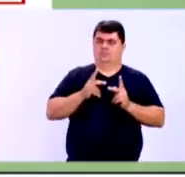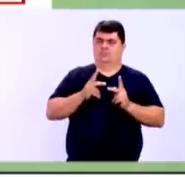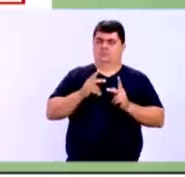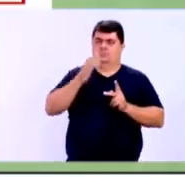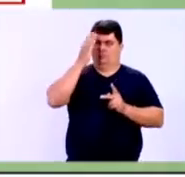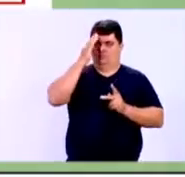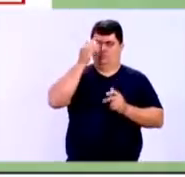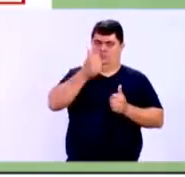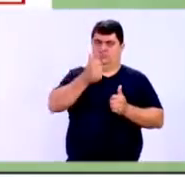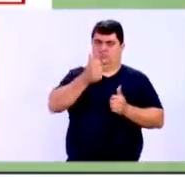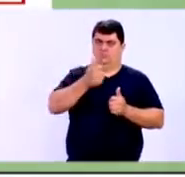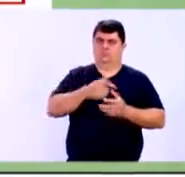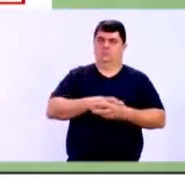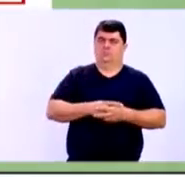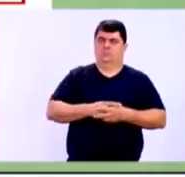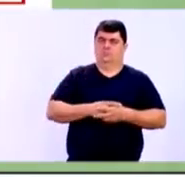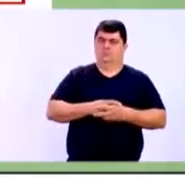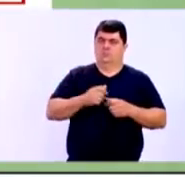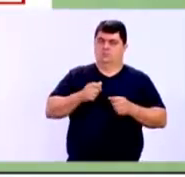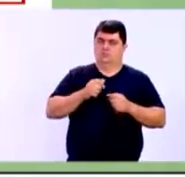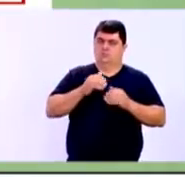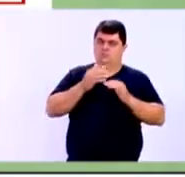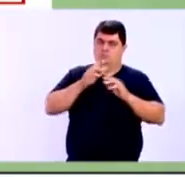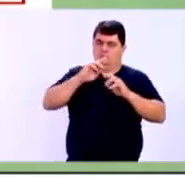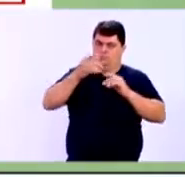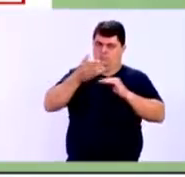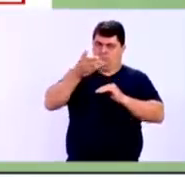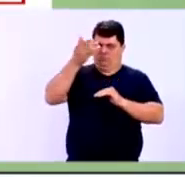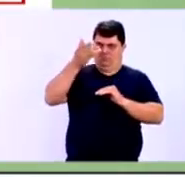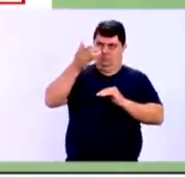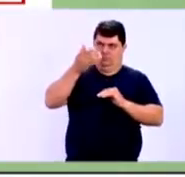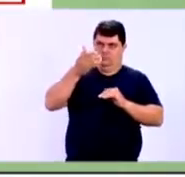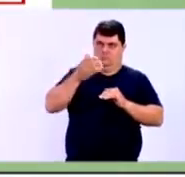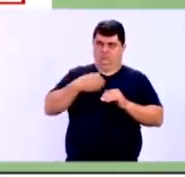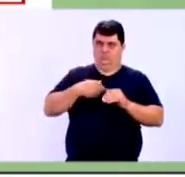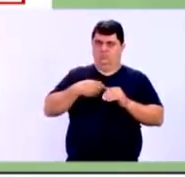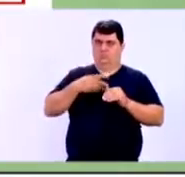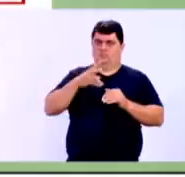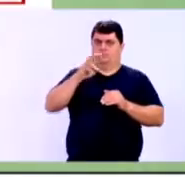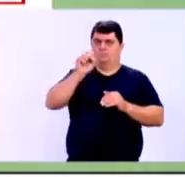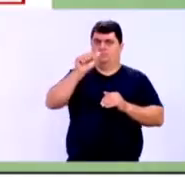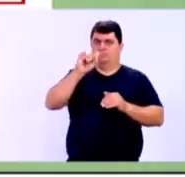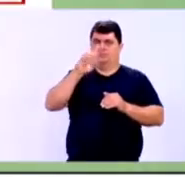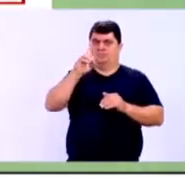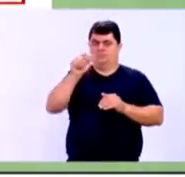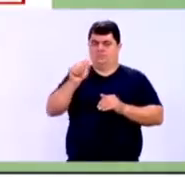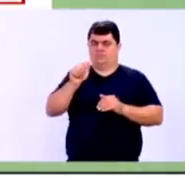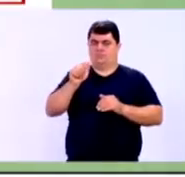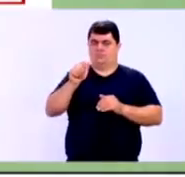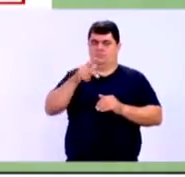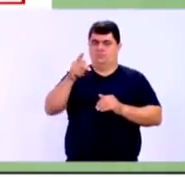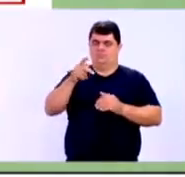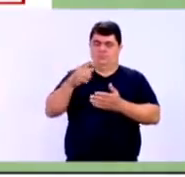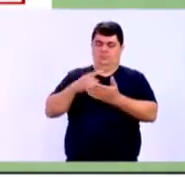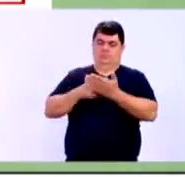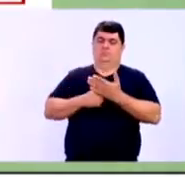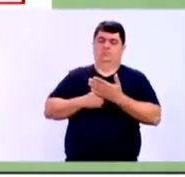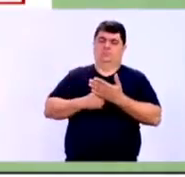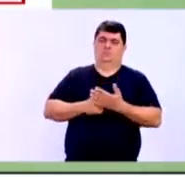né? Entenderam? A gente tem que separar. Agora vamos para a saída. Professor Ivan, me ajuda nessa saída